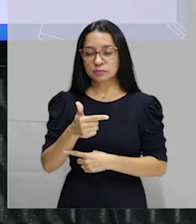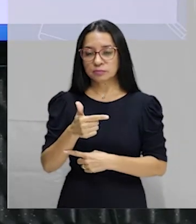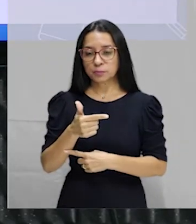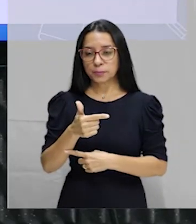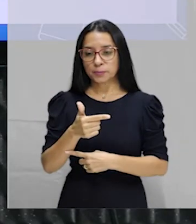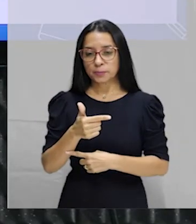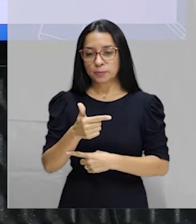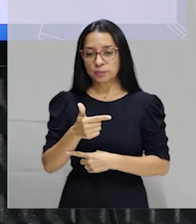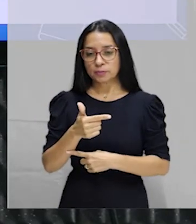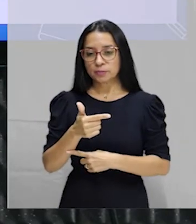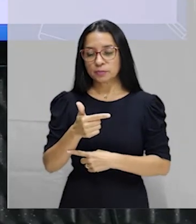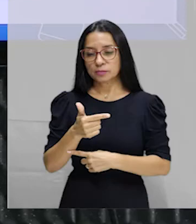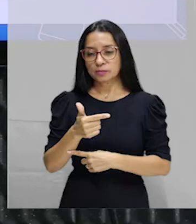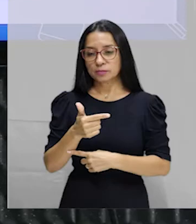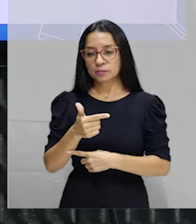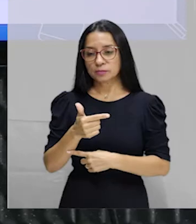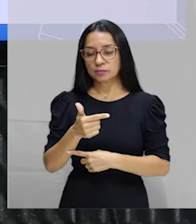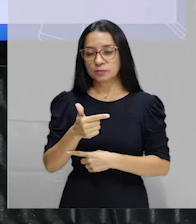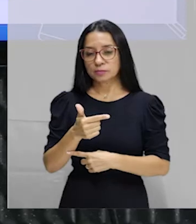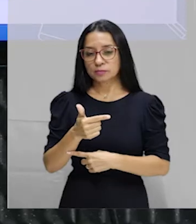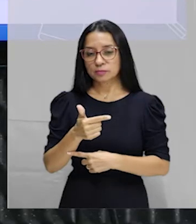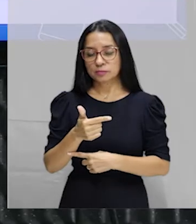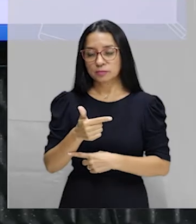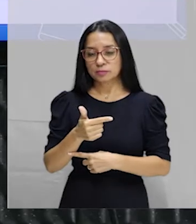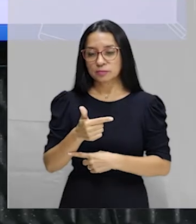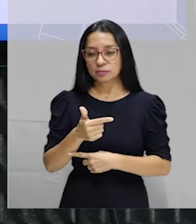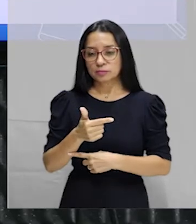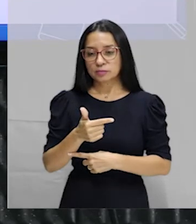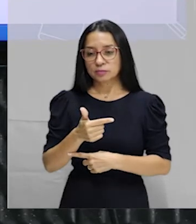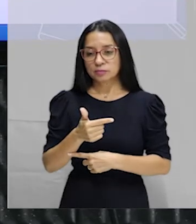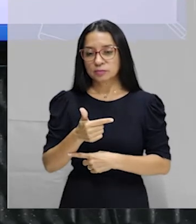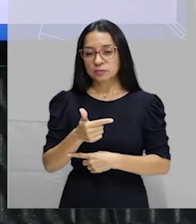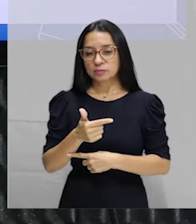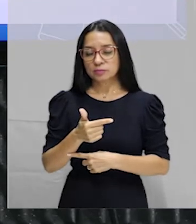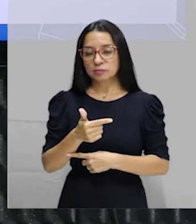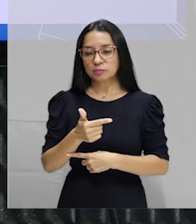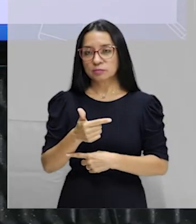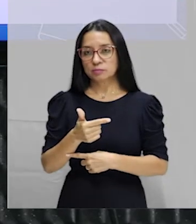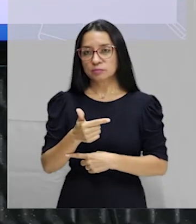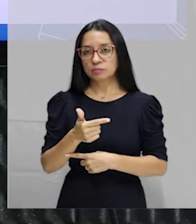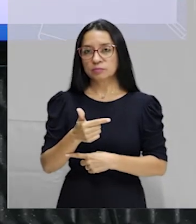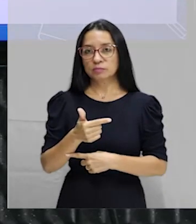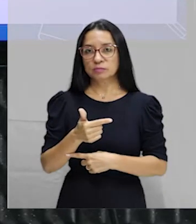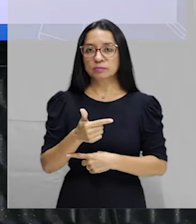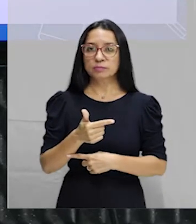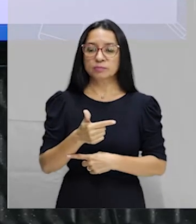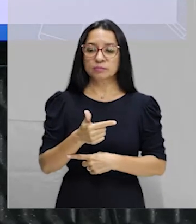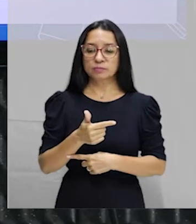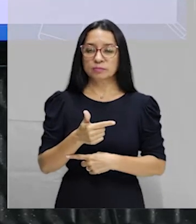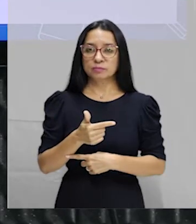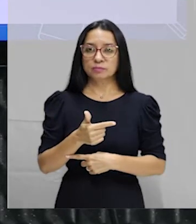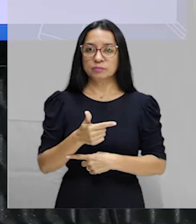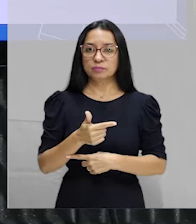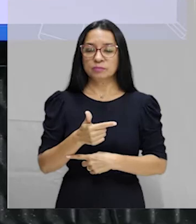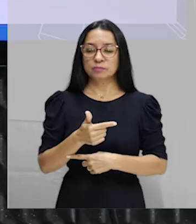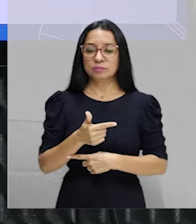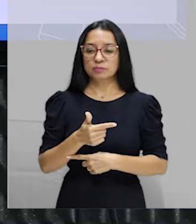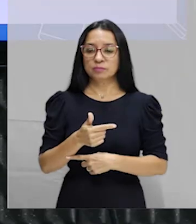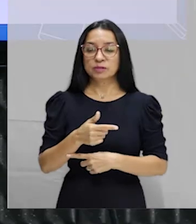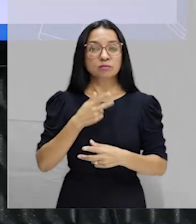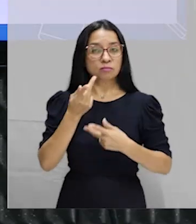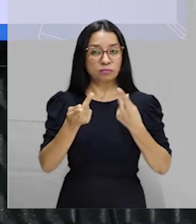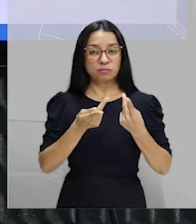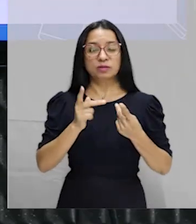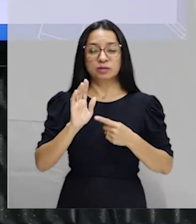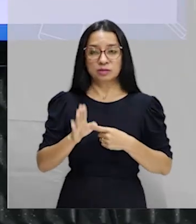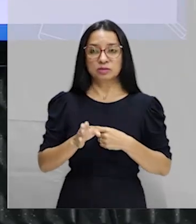funciona como um dos principais dínamos da economia global e contribui decisivamente para a expansão da indústria asiática. Eu acabei de falar sobre isso,